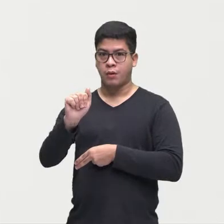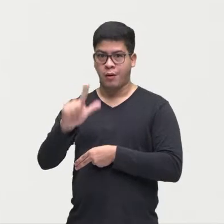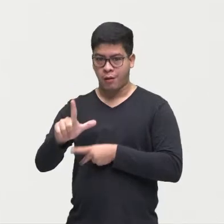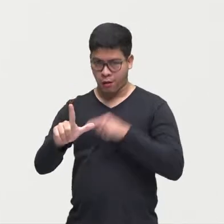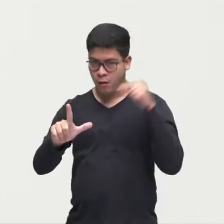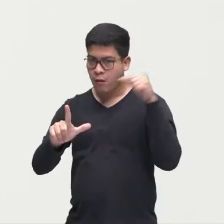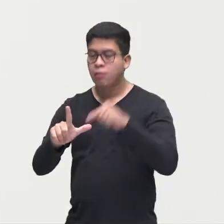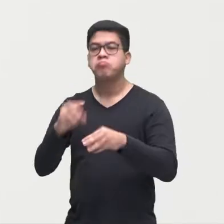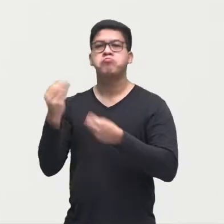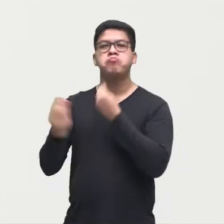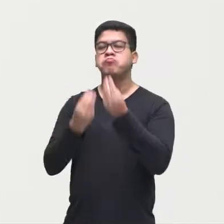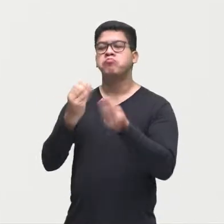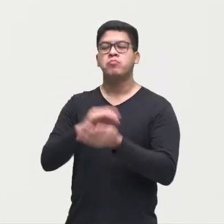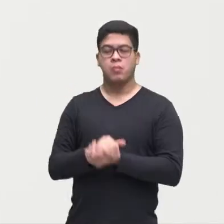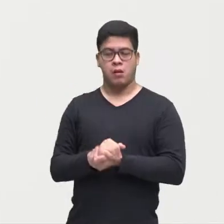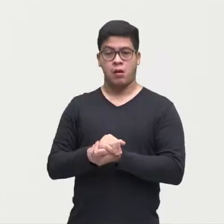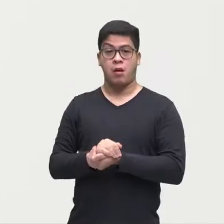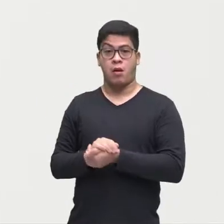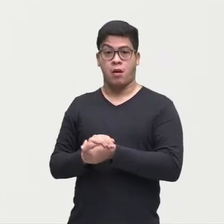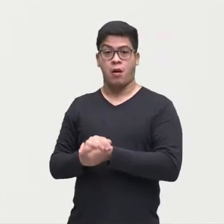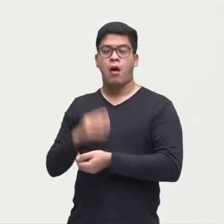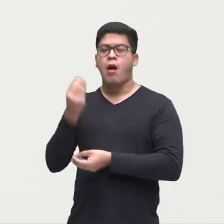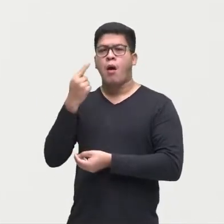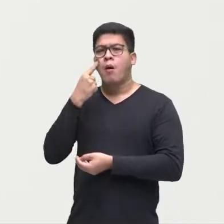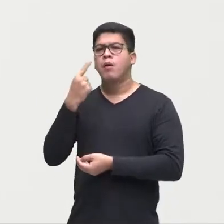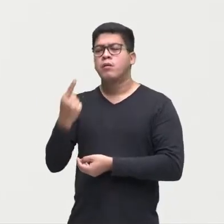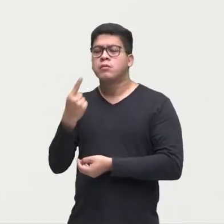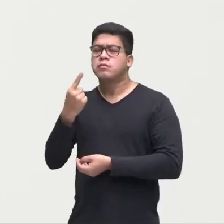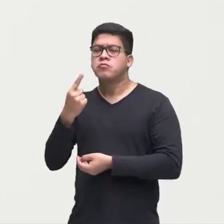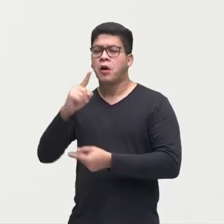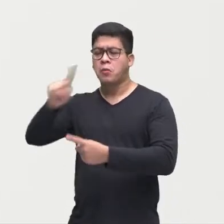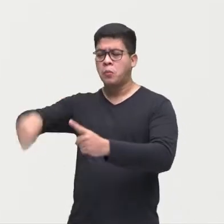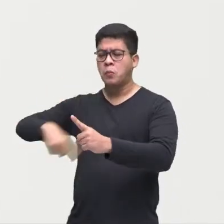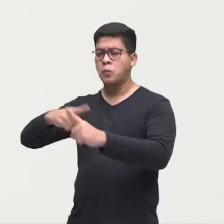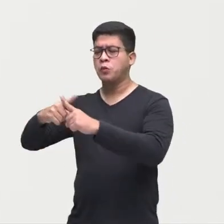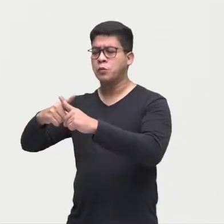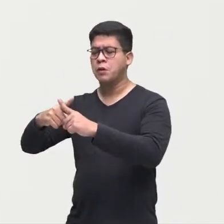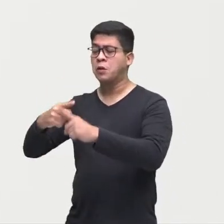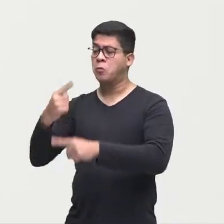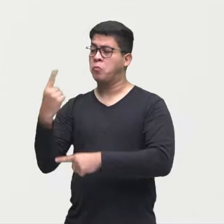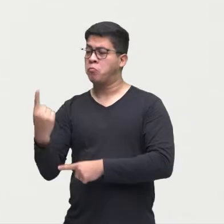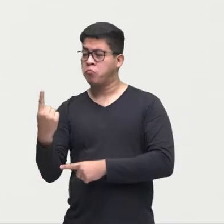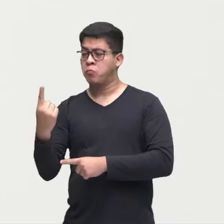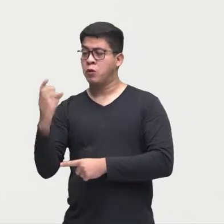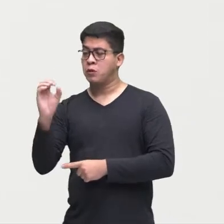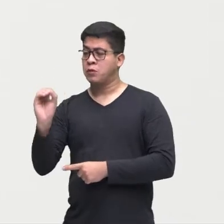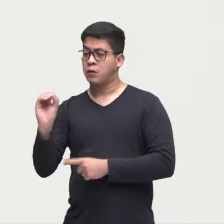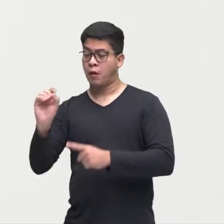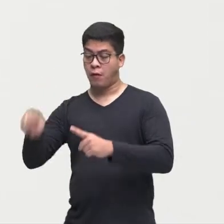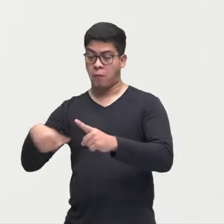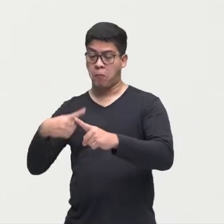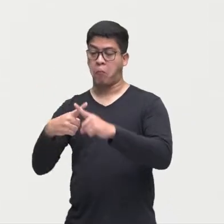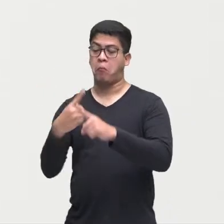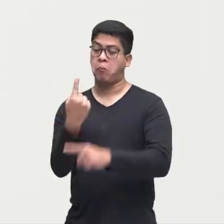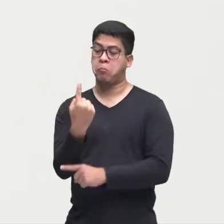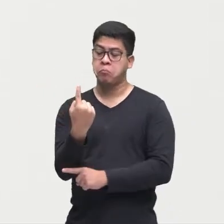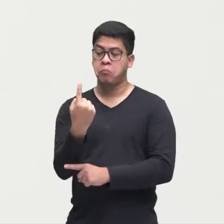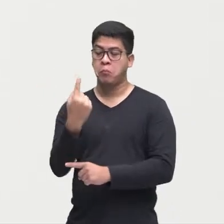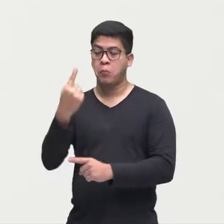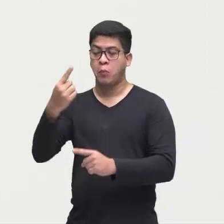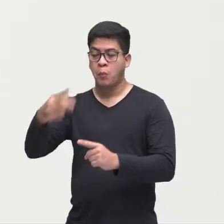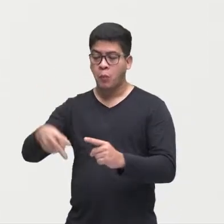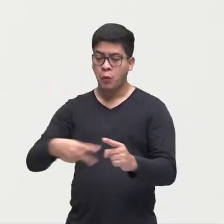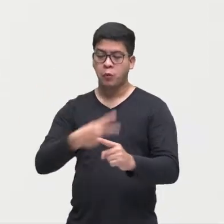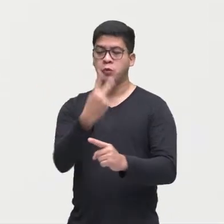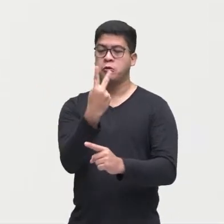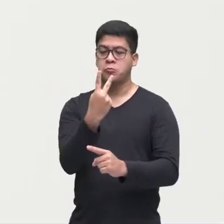número e vai, né, multiplicando por 0, por 1, por 2, tá? Então, vejam